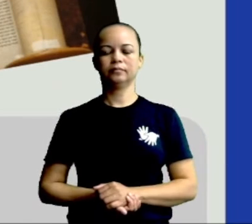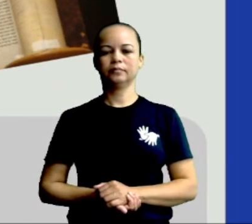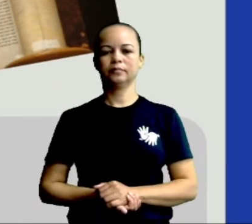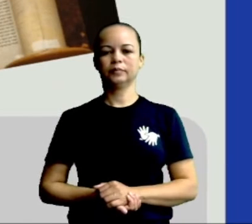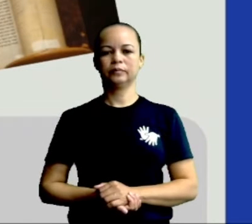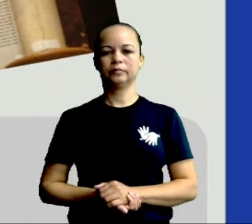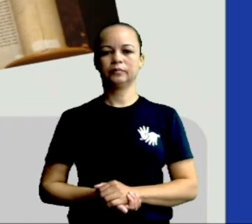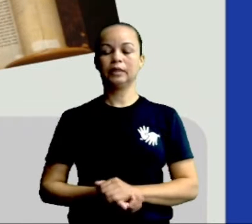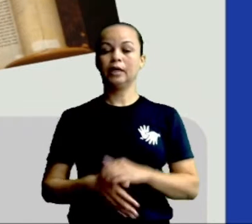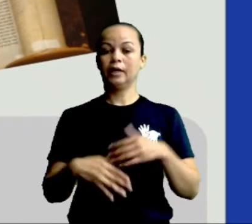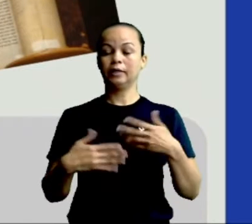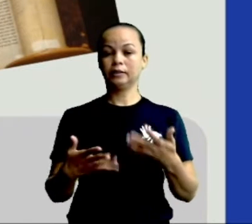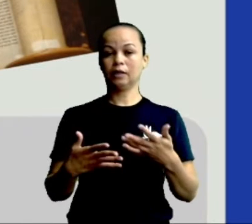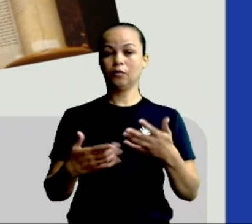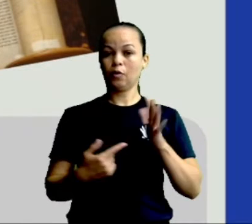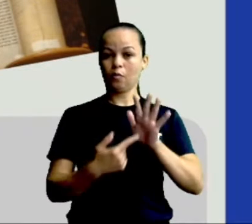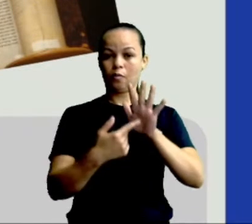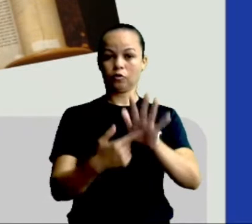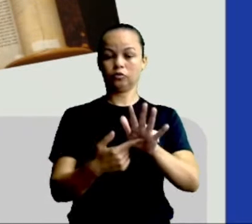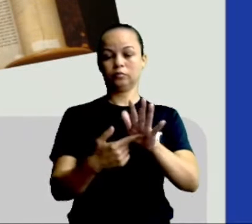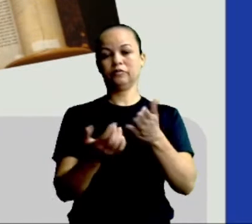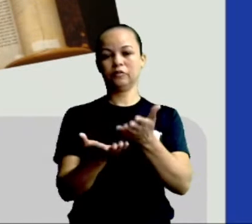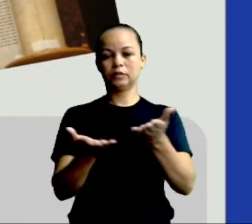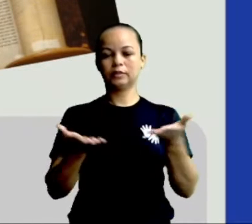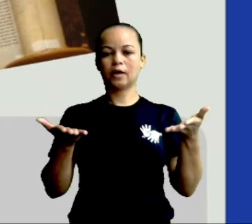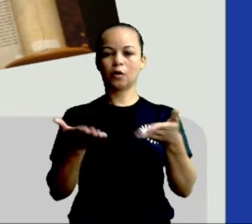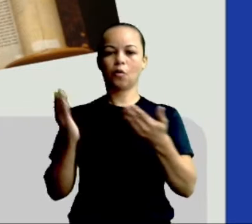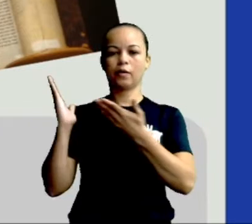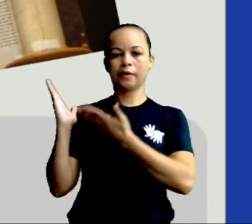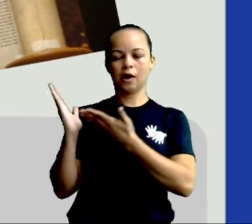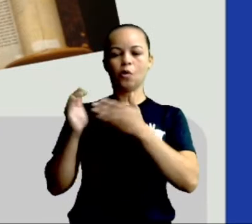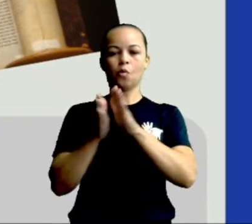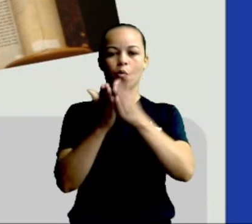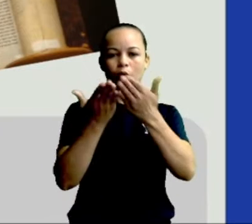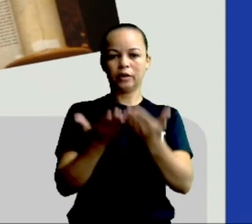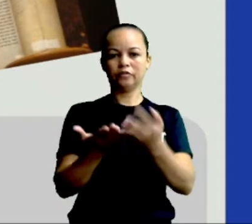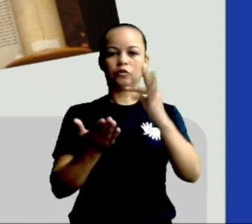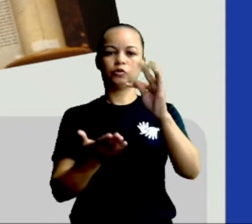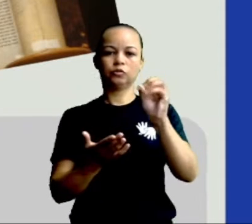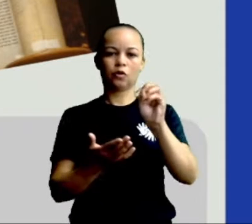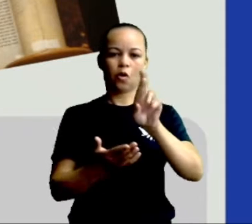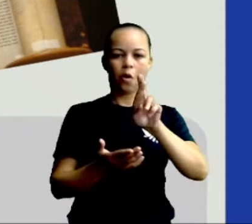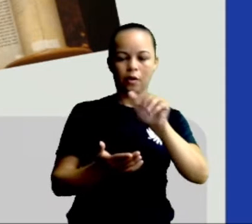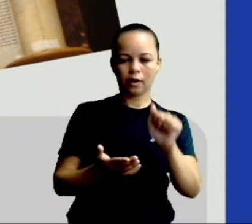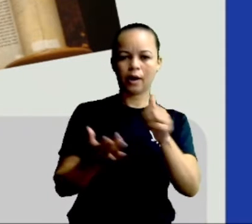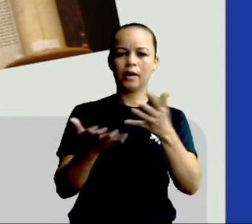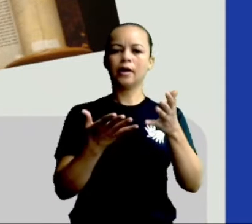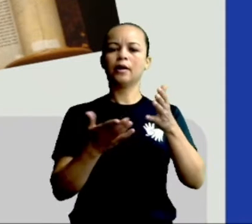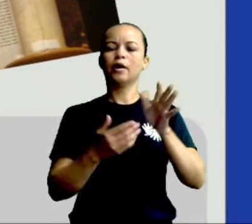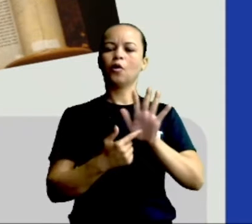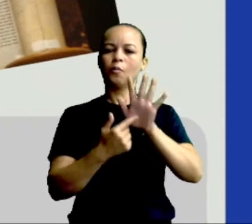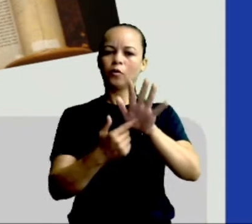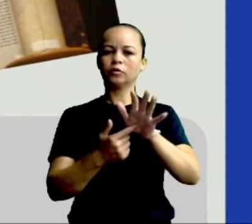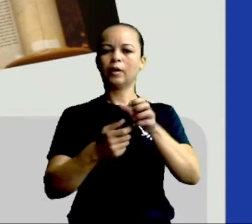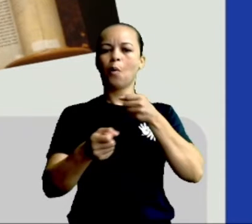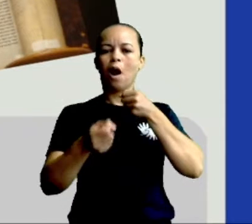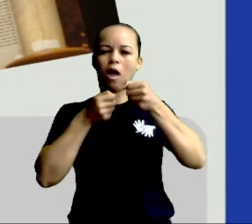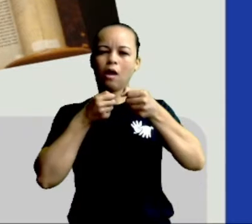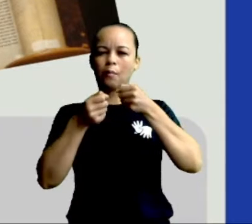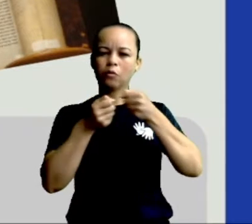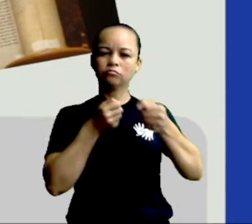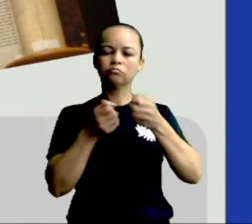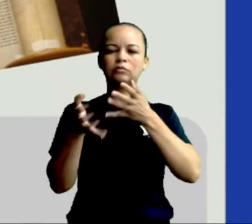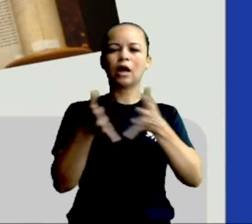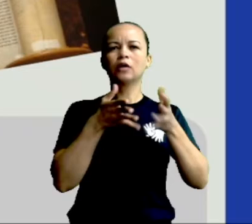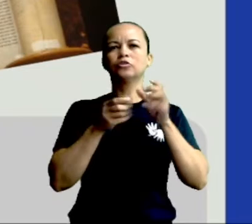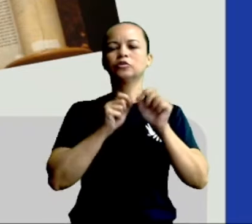Então aqui eu trago o Torá, o livro sagrado do judaísmo, e trago também uma reportagem falando sobre